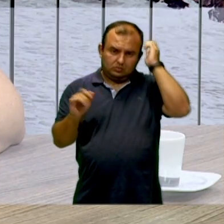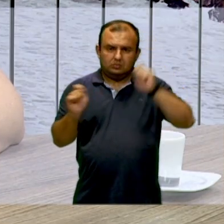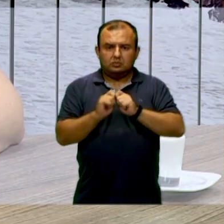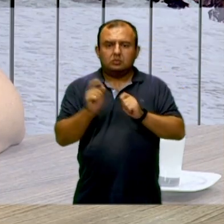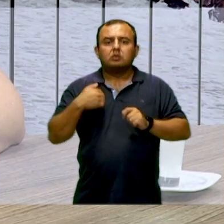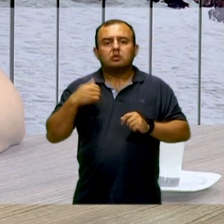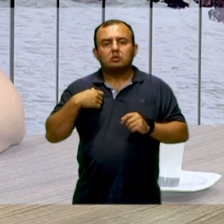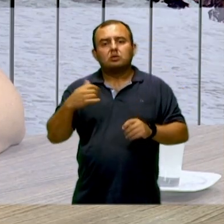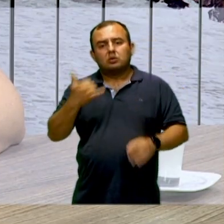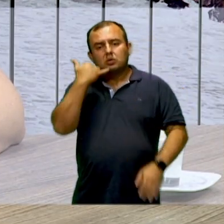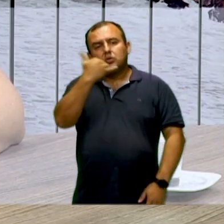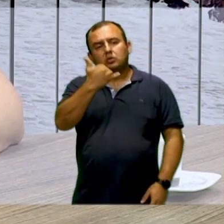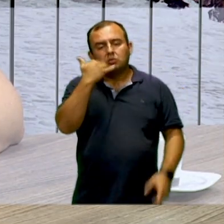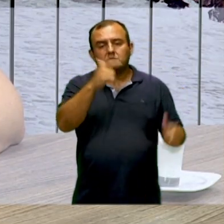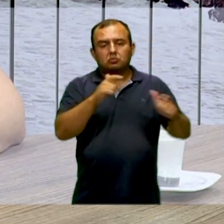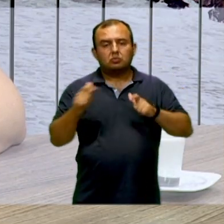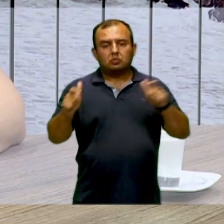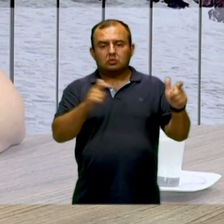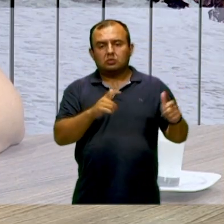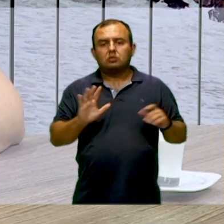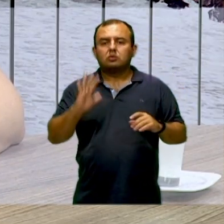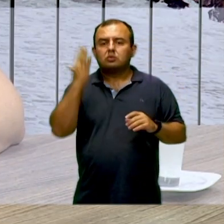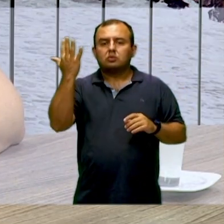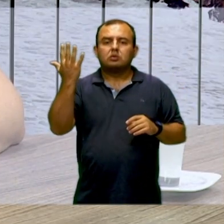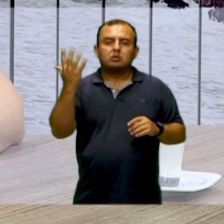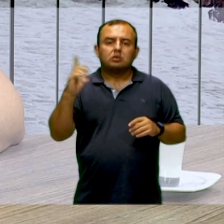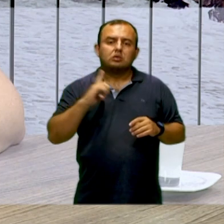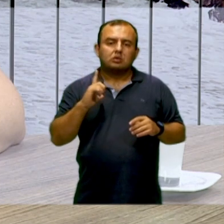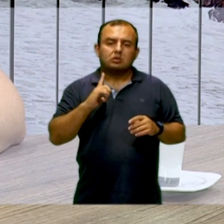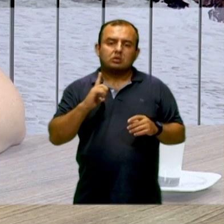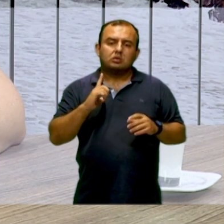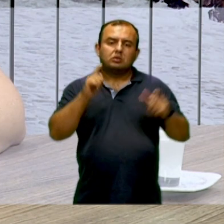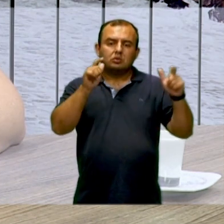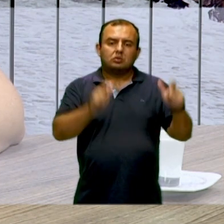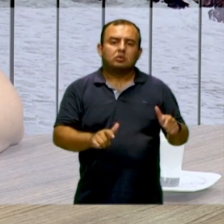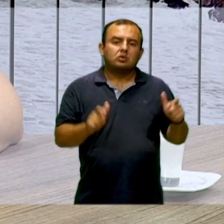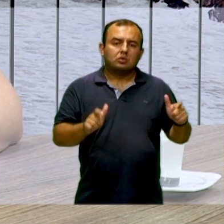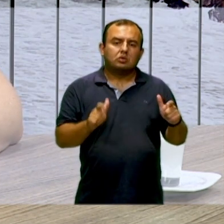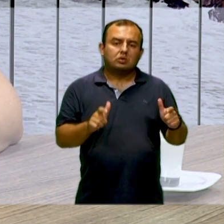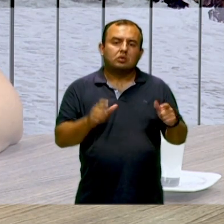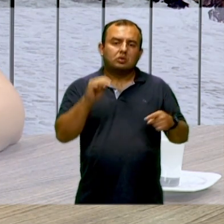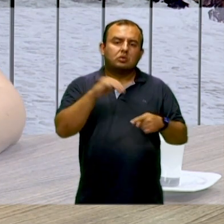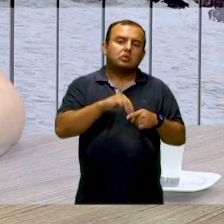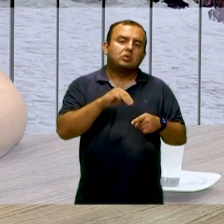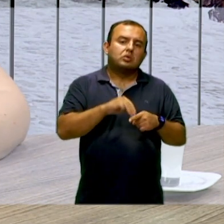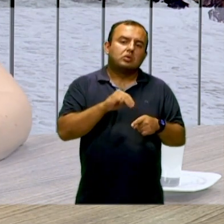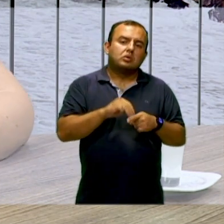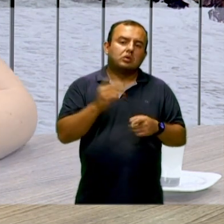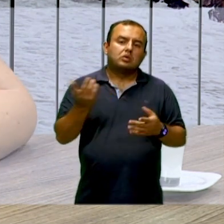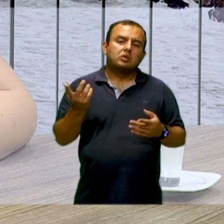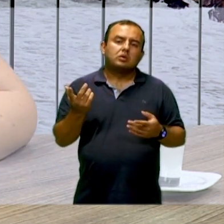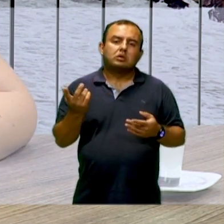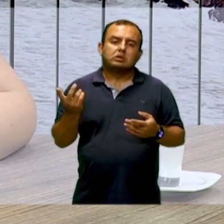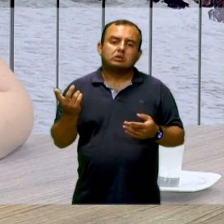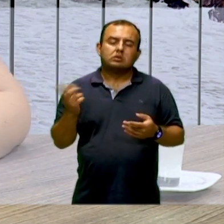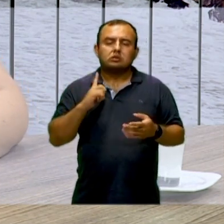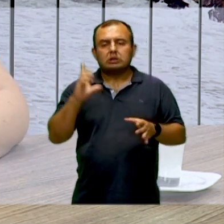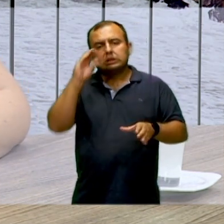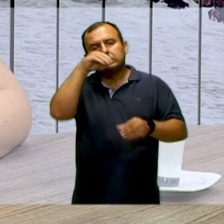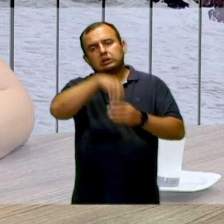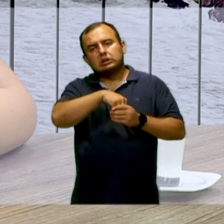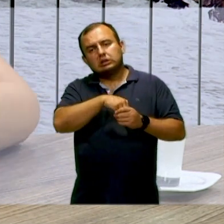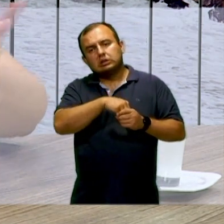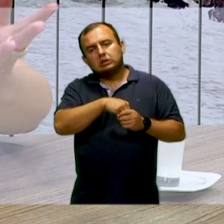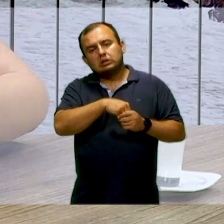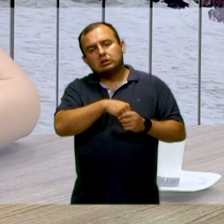eu fiz questão de ligar para esses lugares. Aconteciam muito dentro de estabelecimentos municipais, mas era assim, é dentro